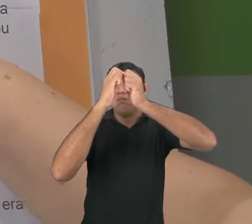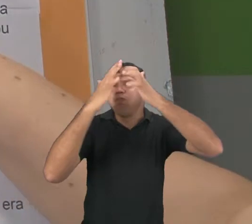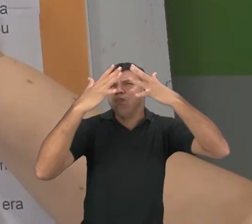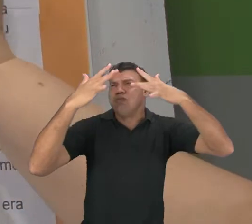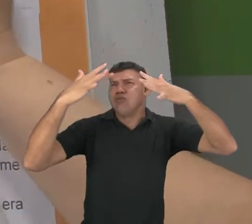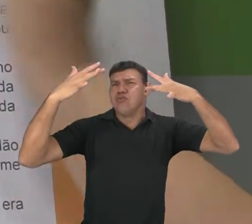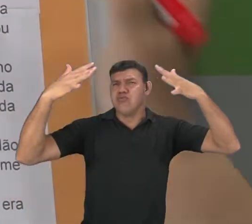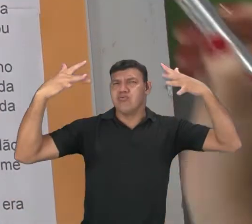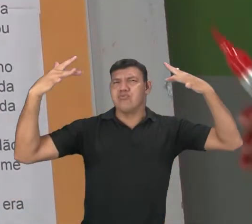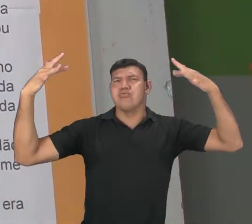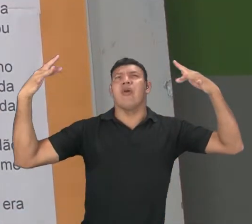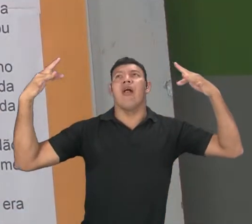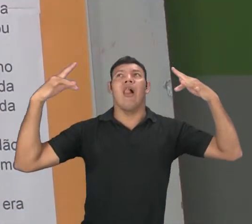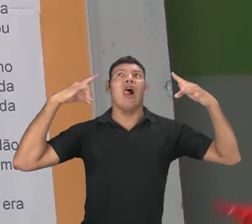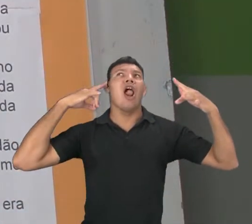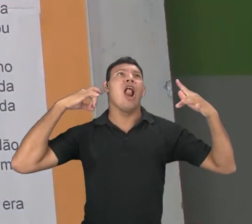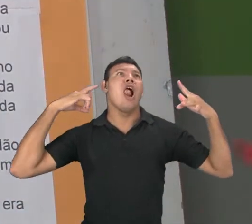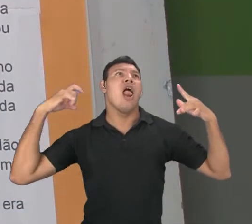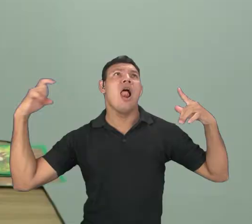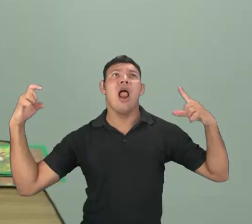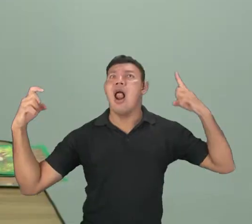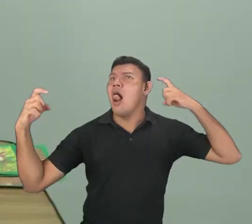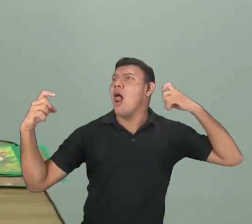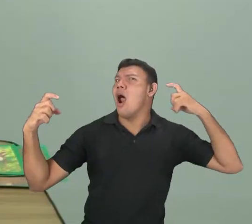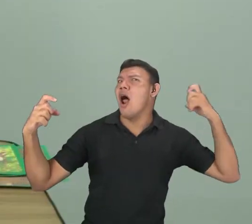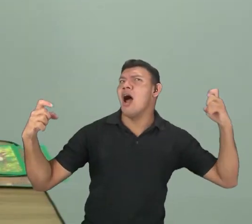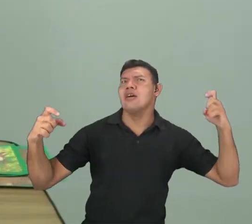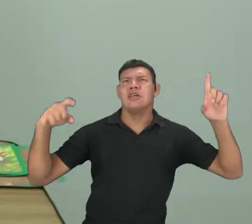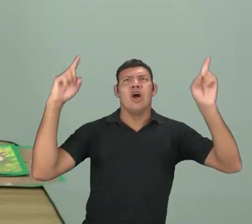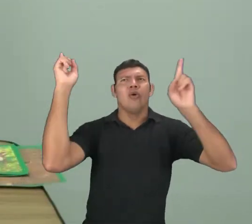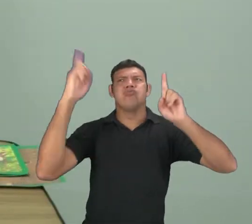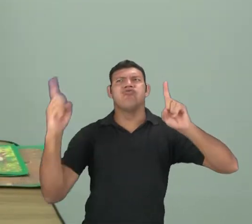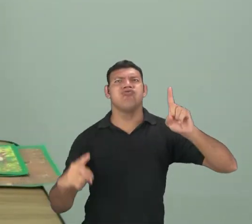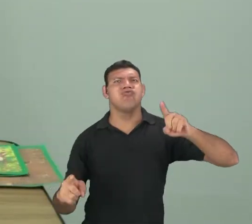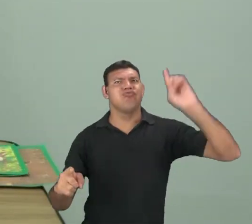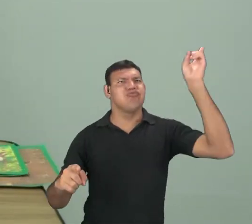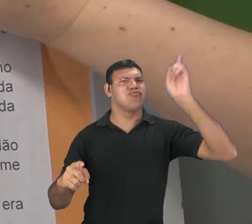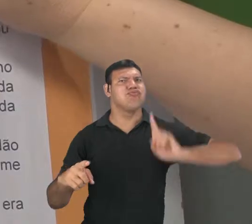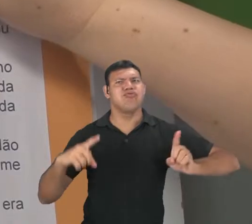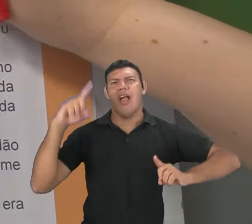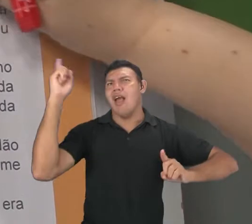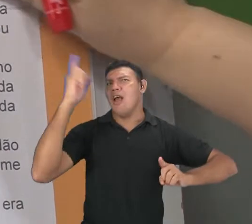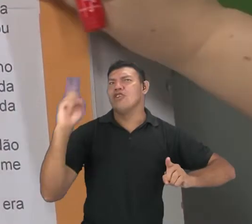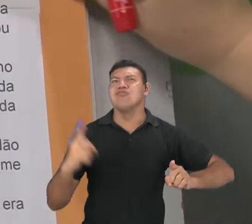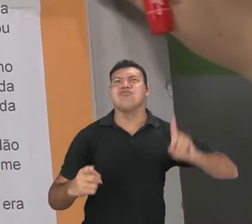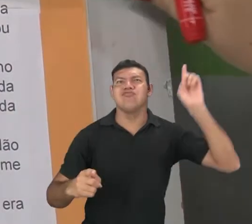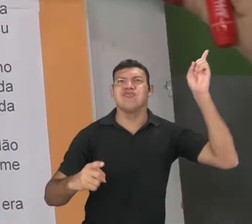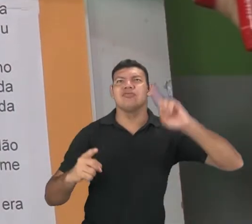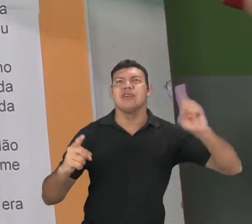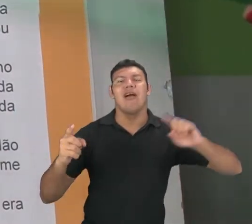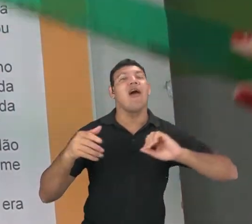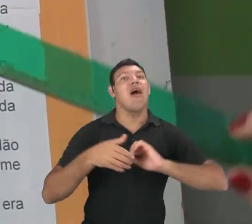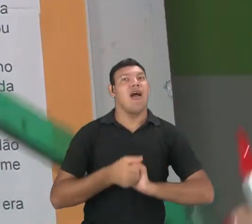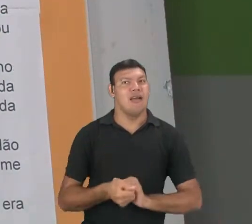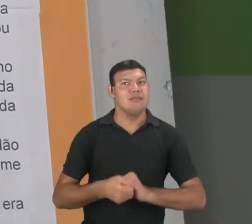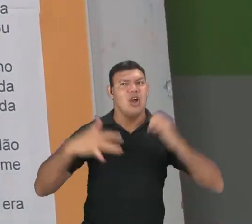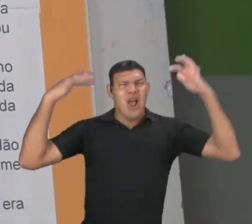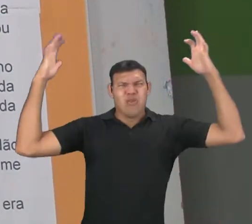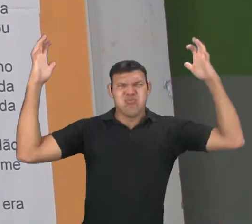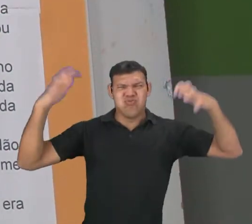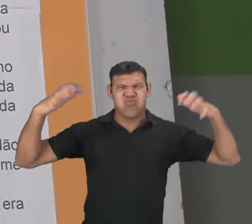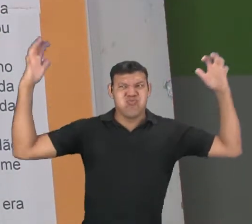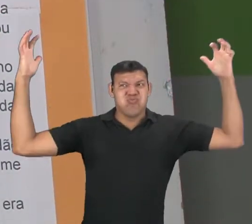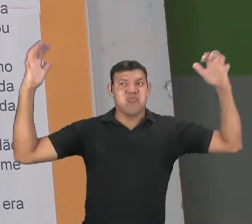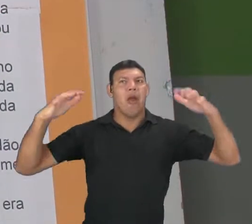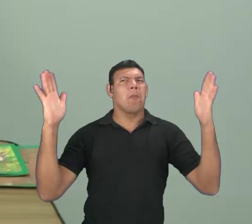né? Tempestade medonha, com trovões, raios, relâmpagos, né? Um